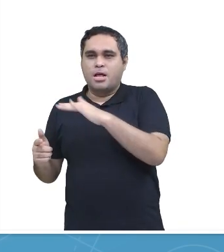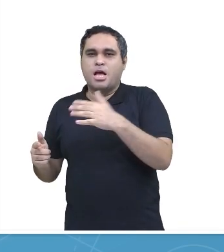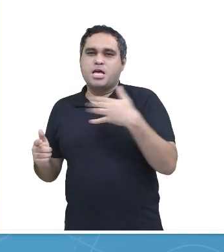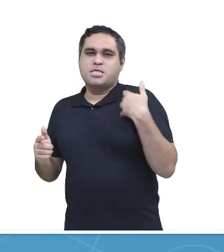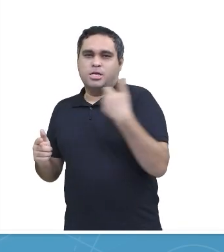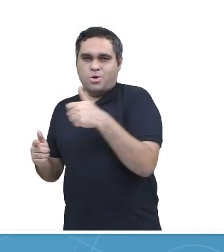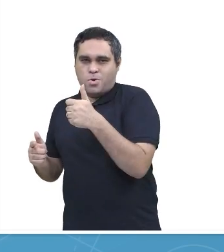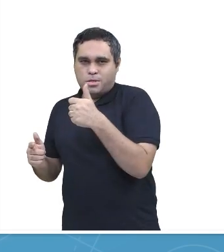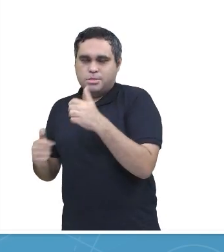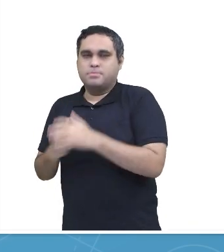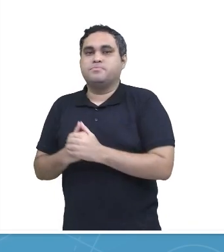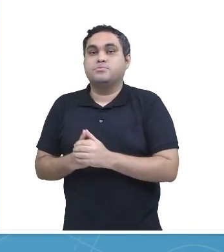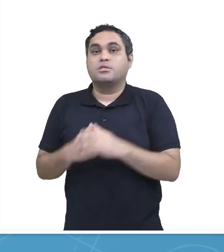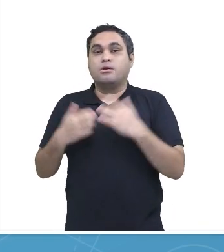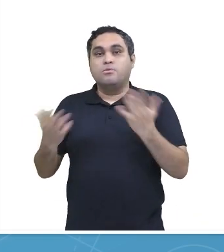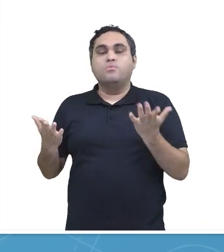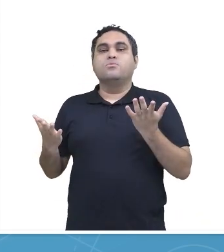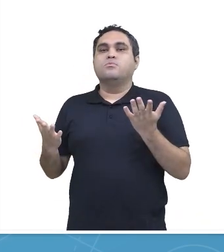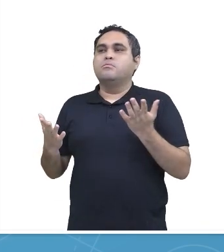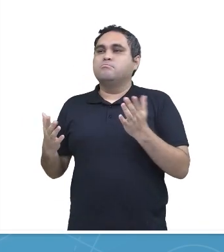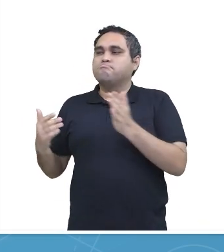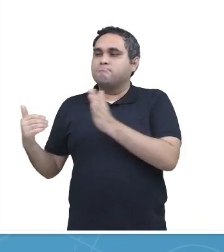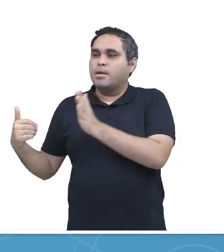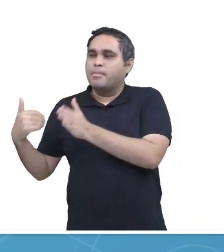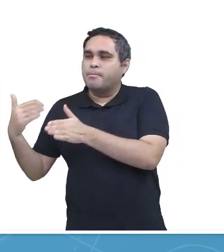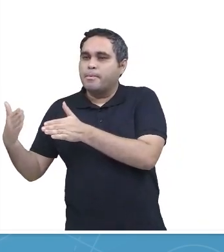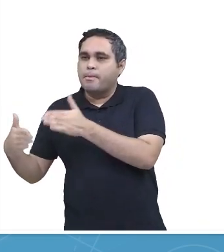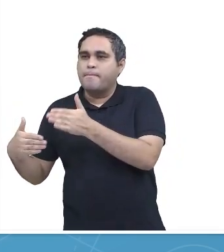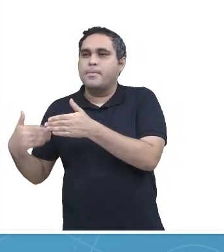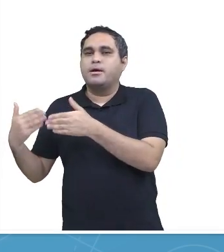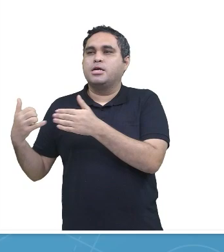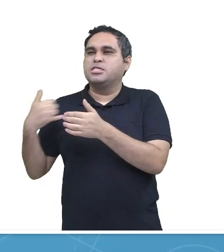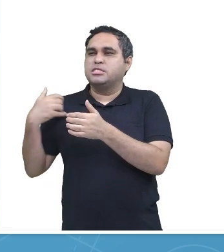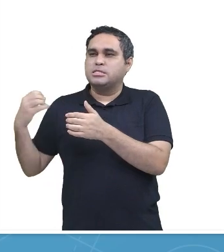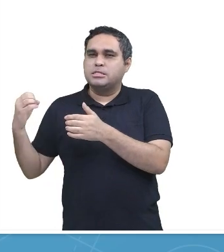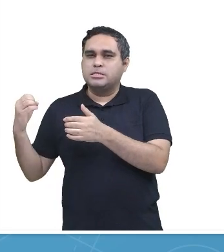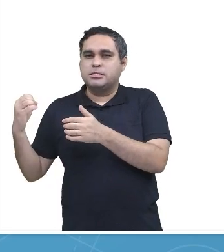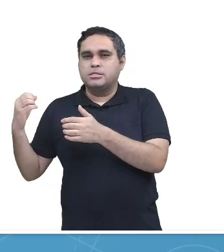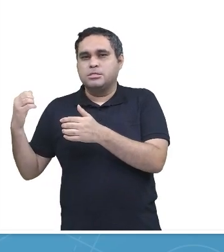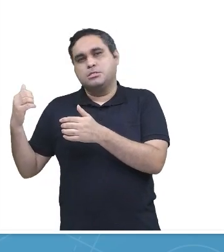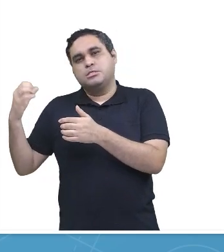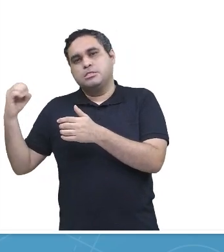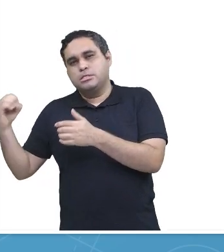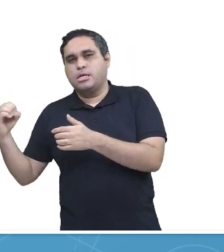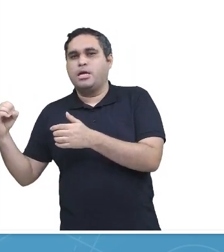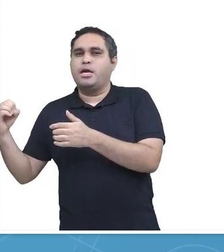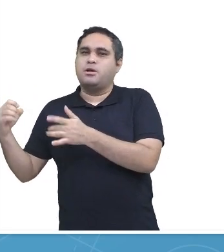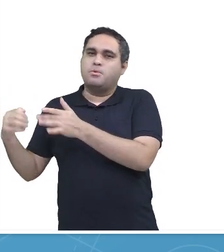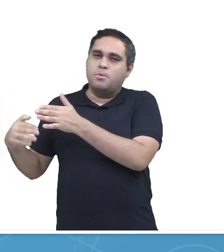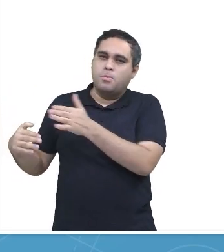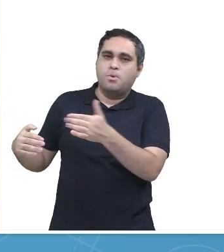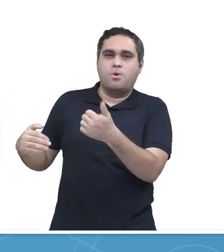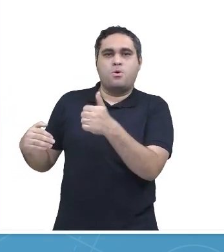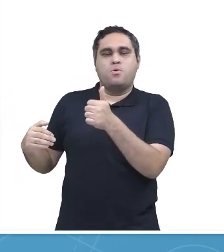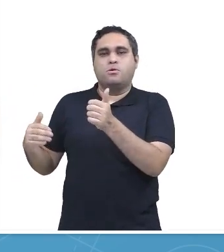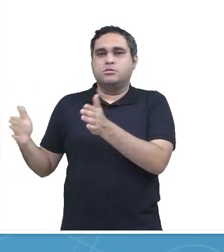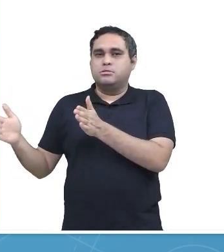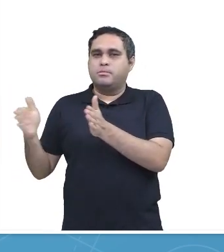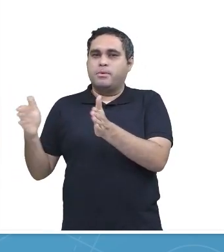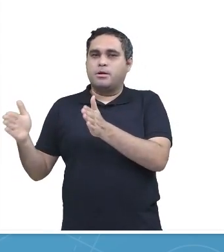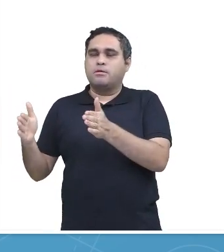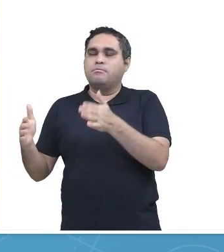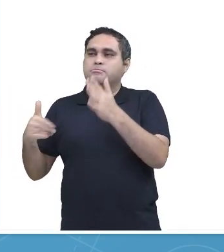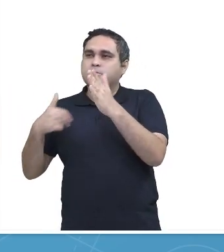a criança, nessa fase aí da infância, ela também vai desenvolvendo a sua aprendizagem,